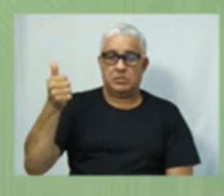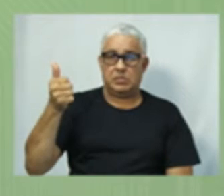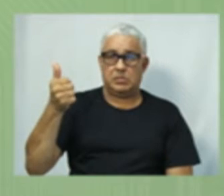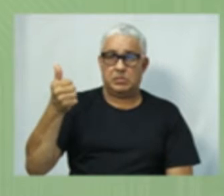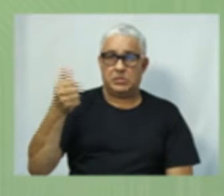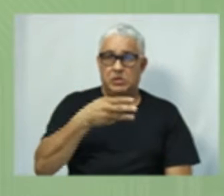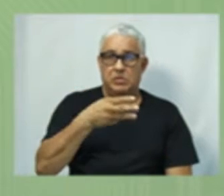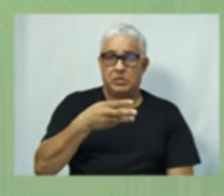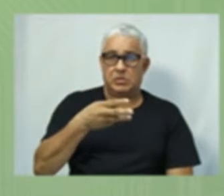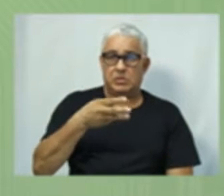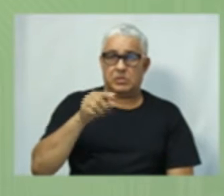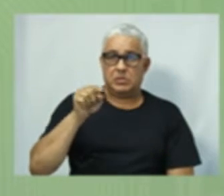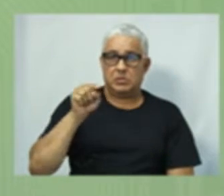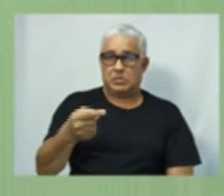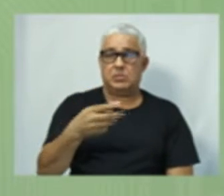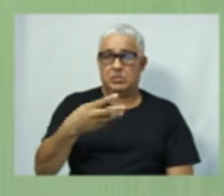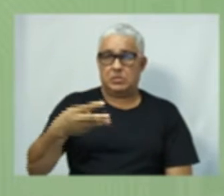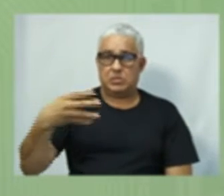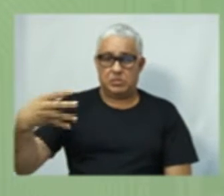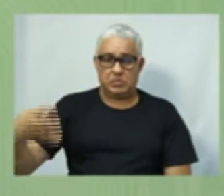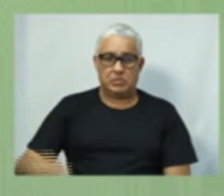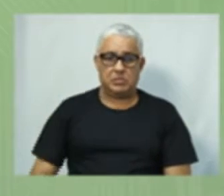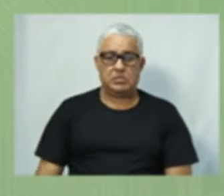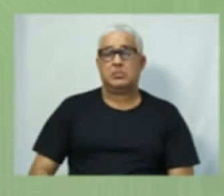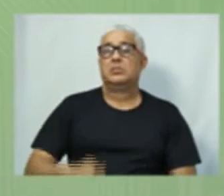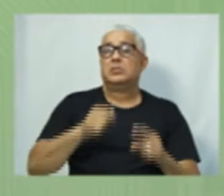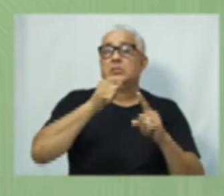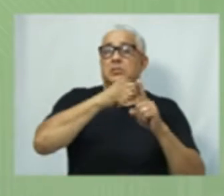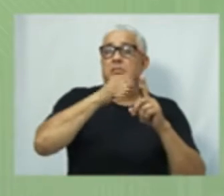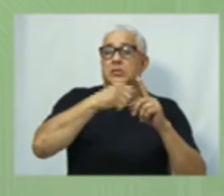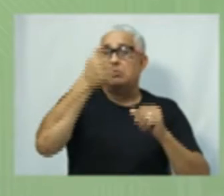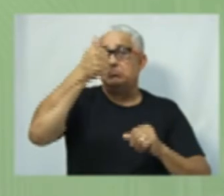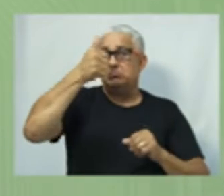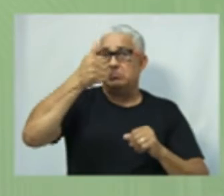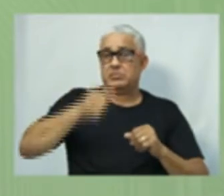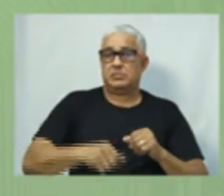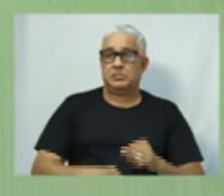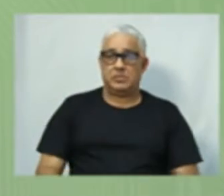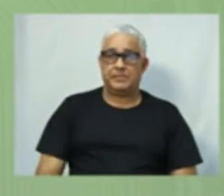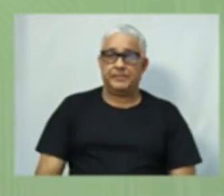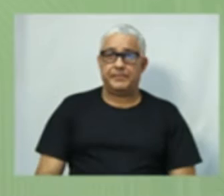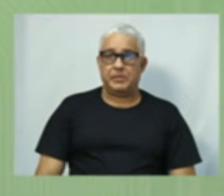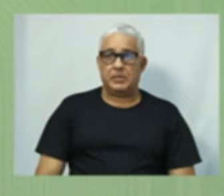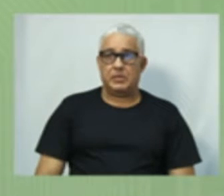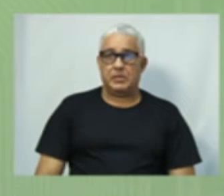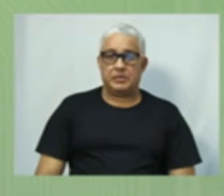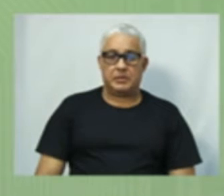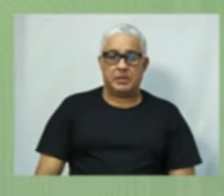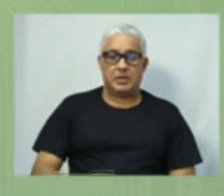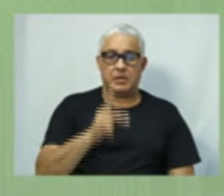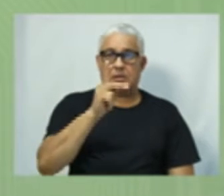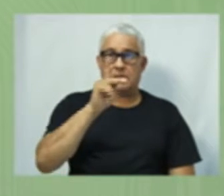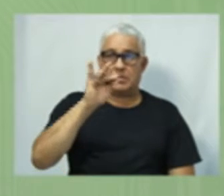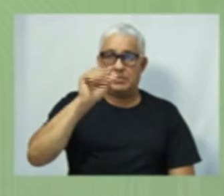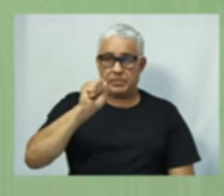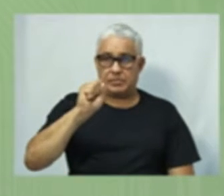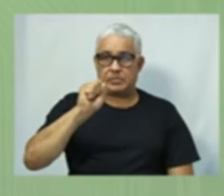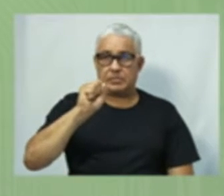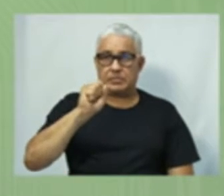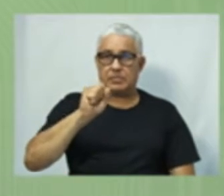E os impostos mensais, quais são? Primeiro é o PIS.